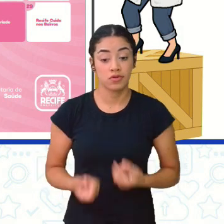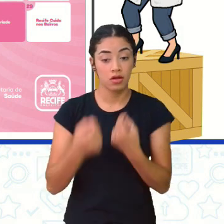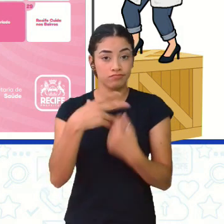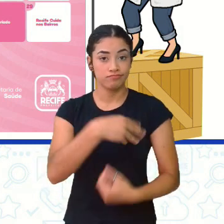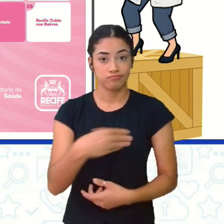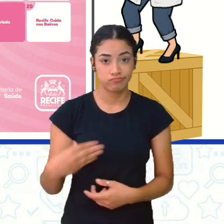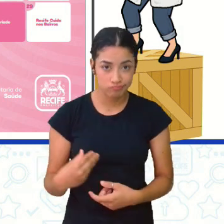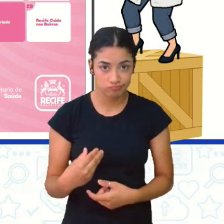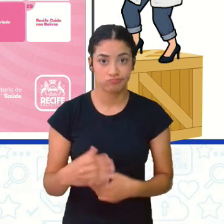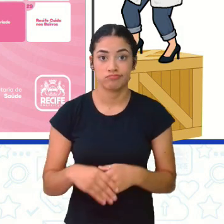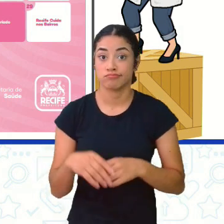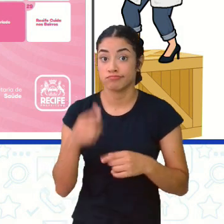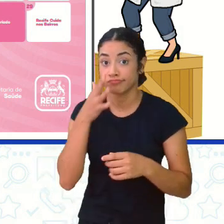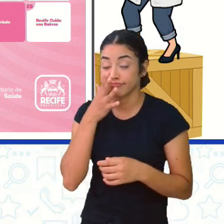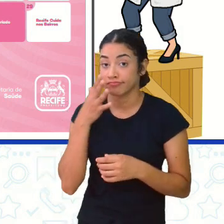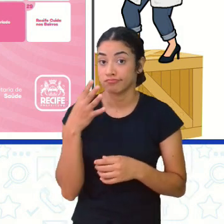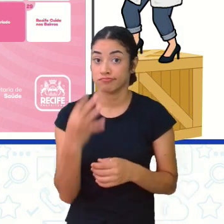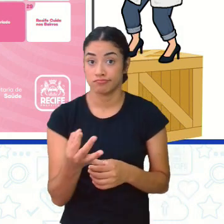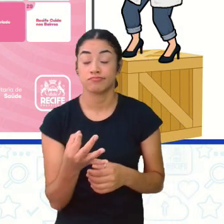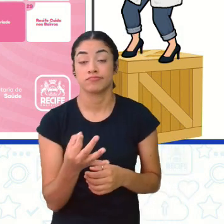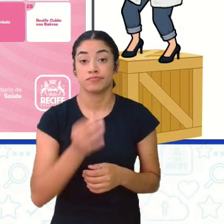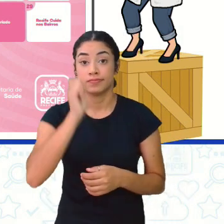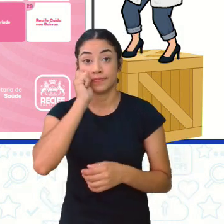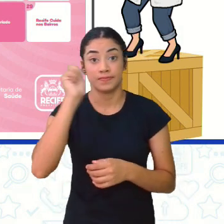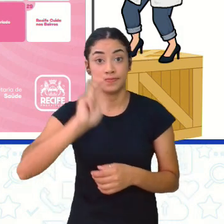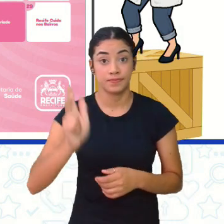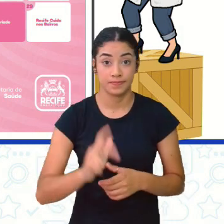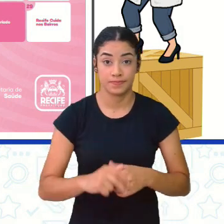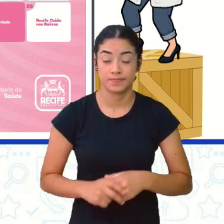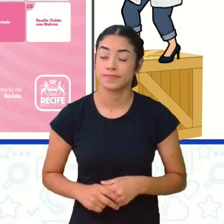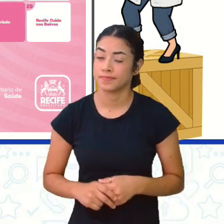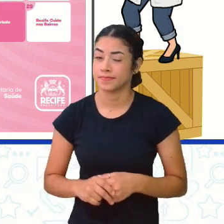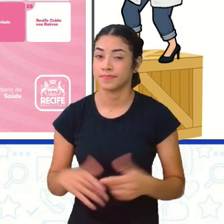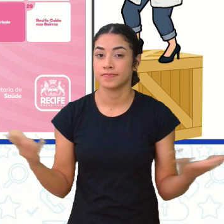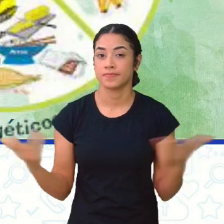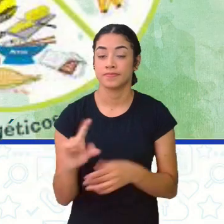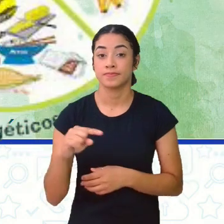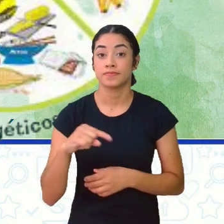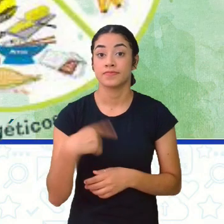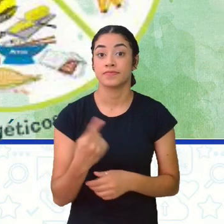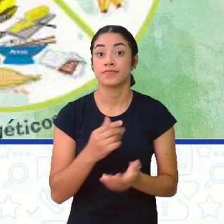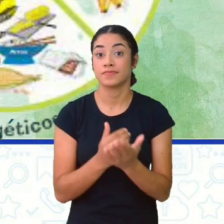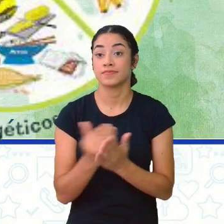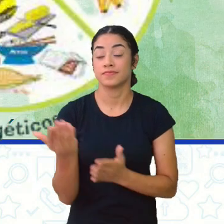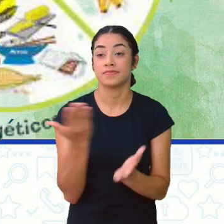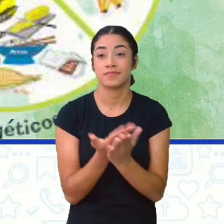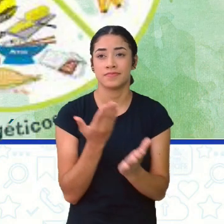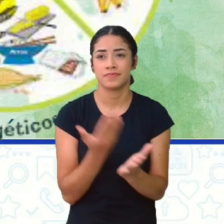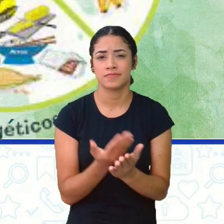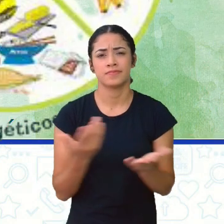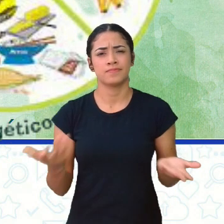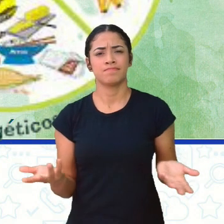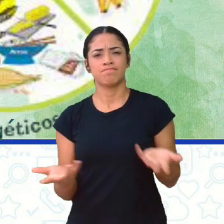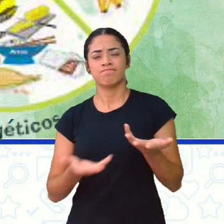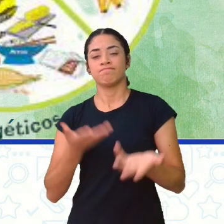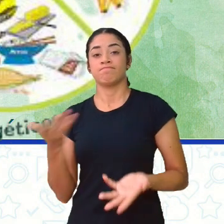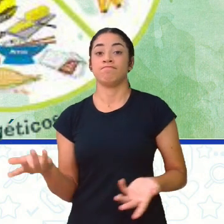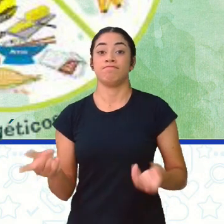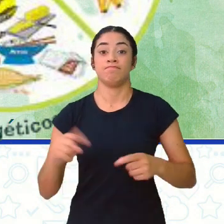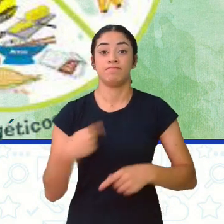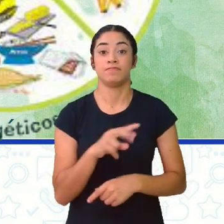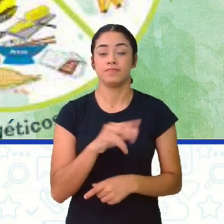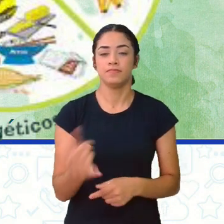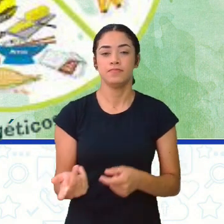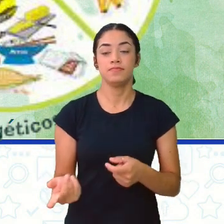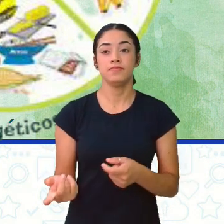fiquem atentos e avisem aí. E agora, nós vamos para a nossa aula. Mas, para começar a nossa aula, a gente vai rever